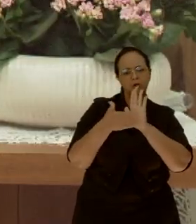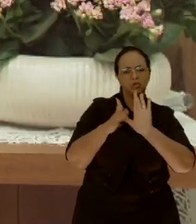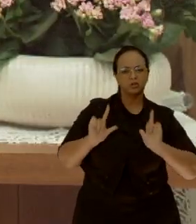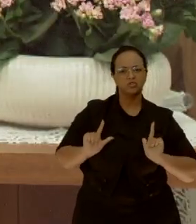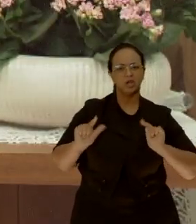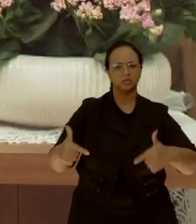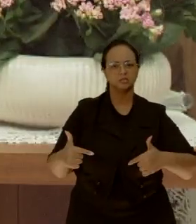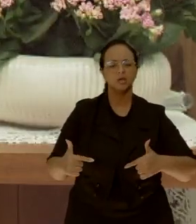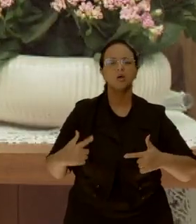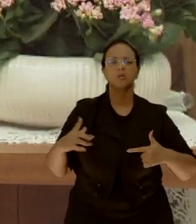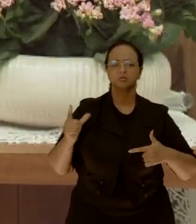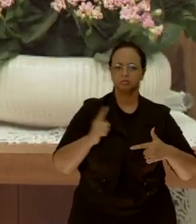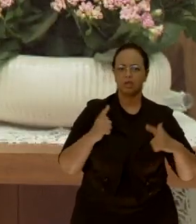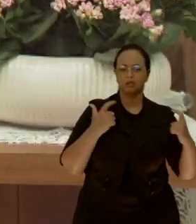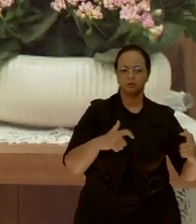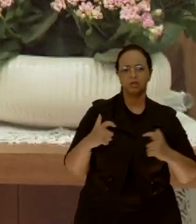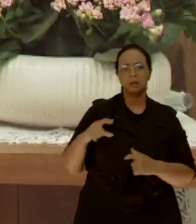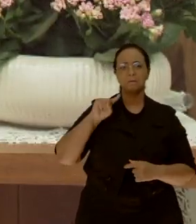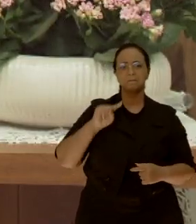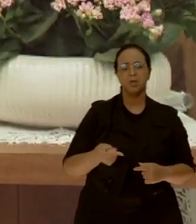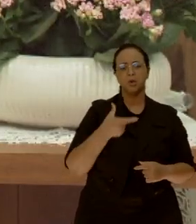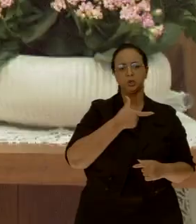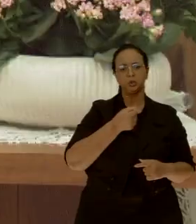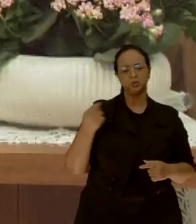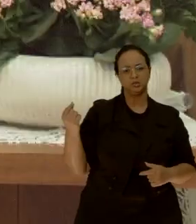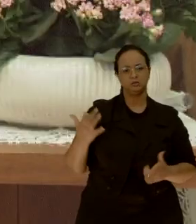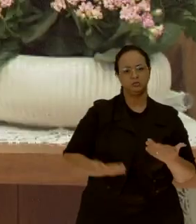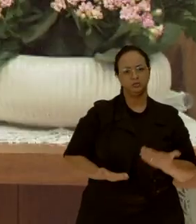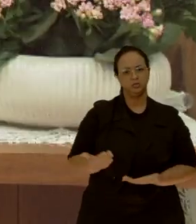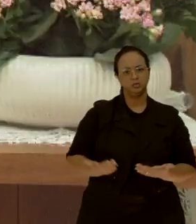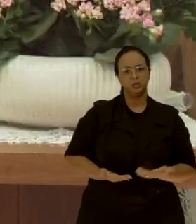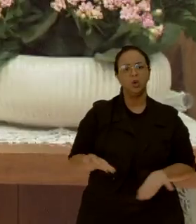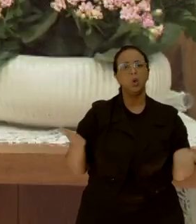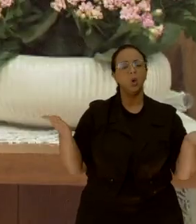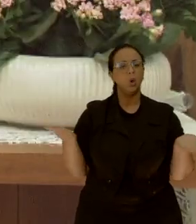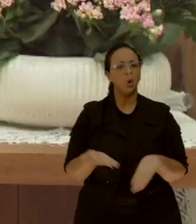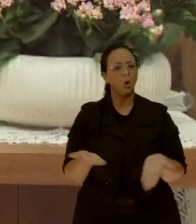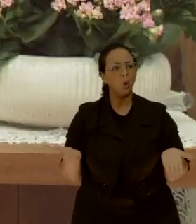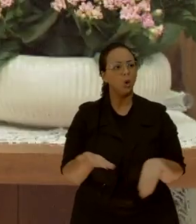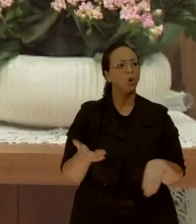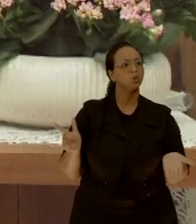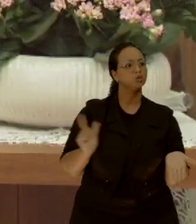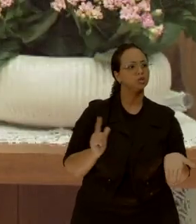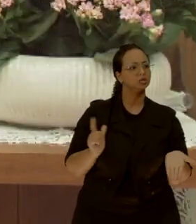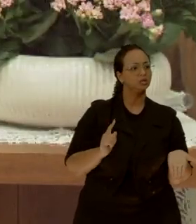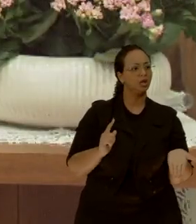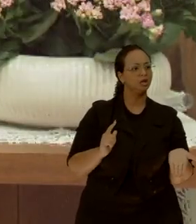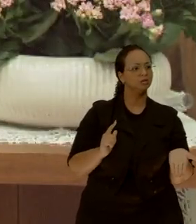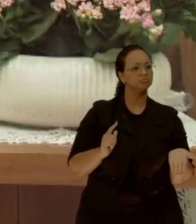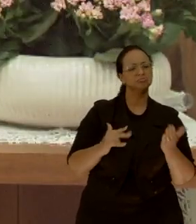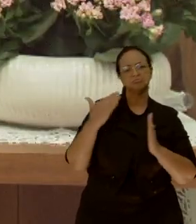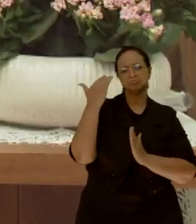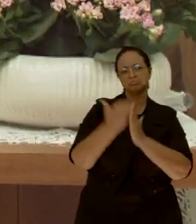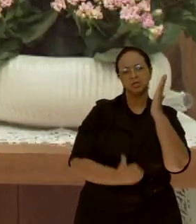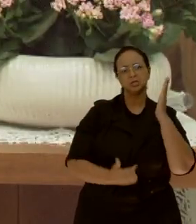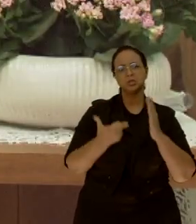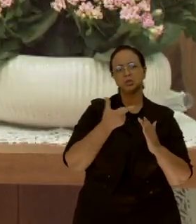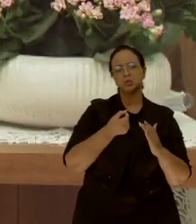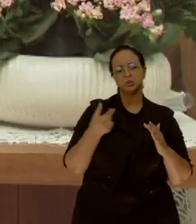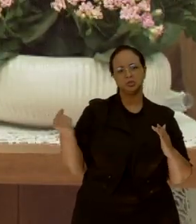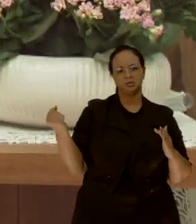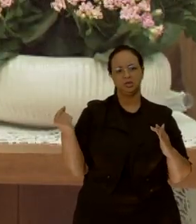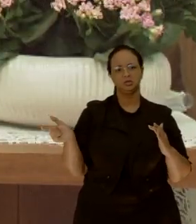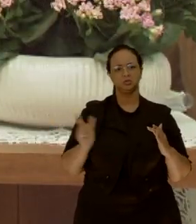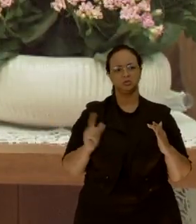Meus irmãos, nós tínhamos 1.200 funcionários, hoje nós temos, não chega a 200 funcionários, movimentando